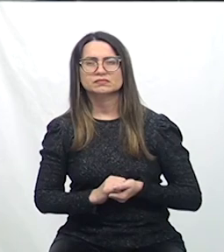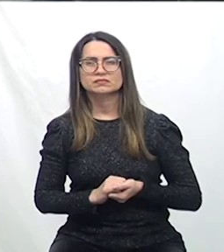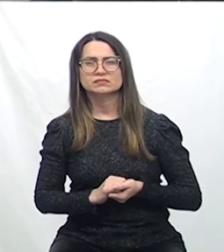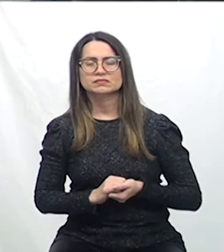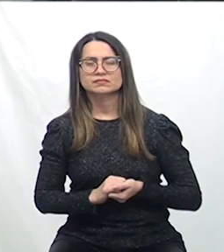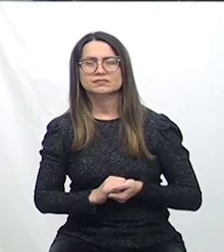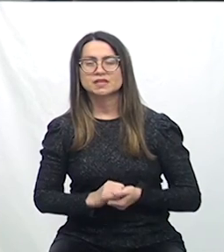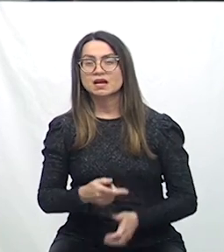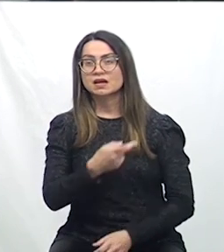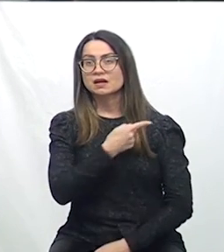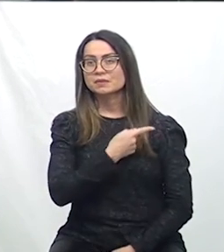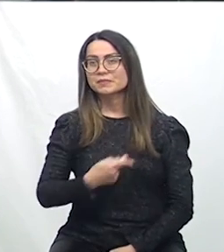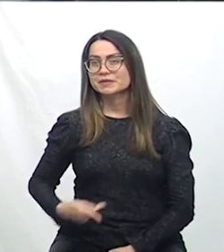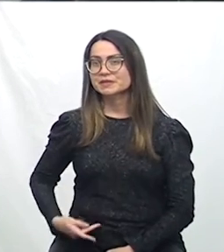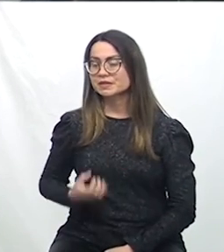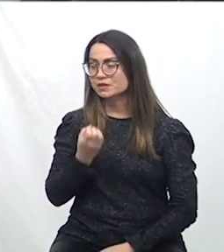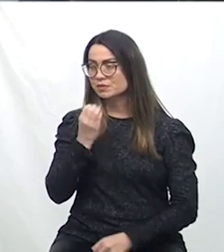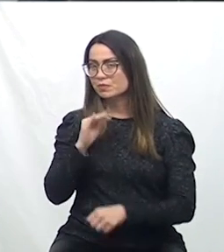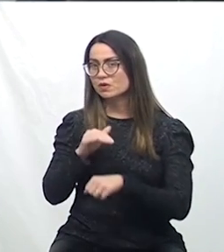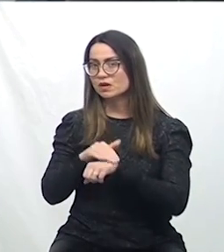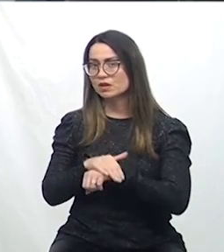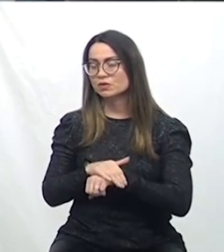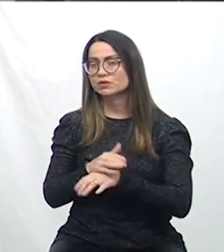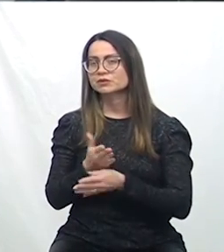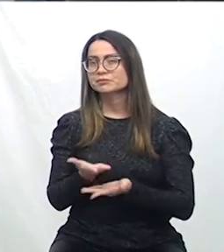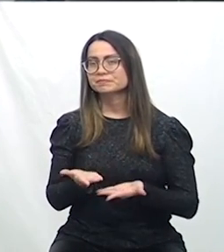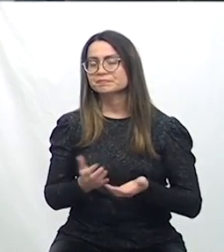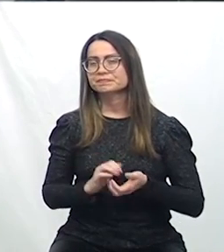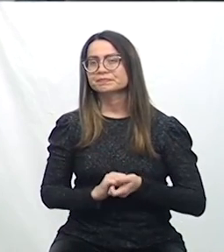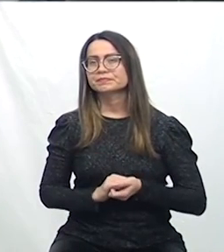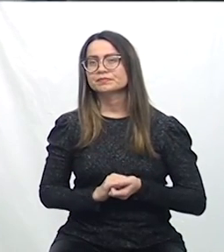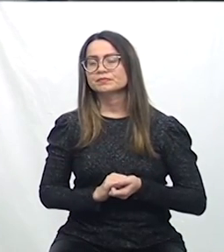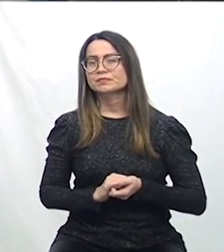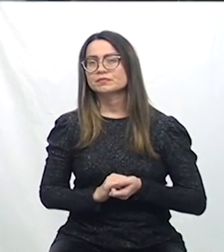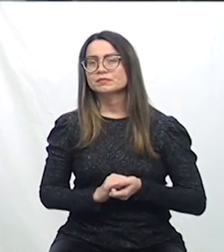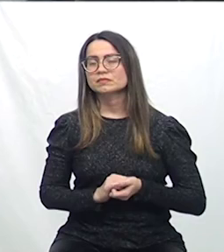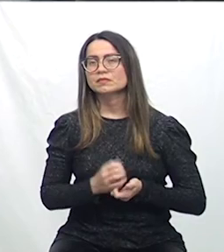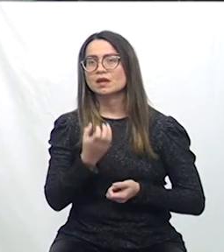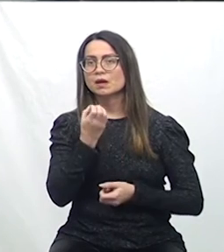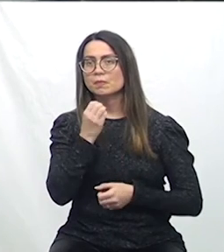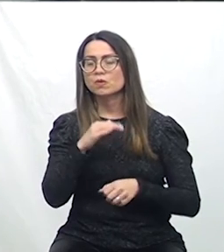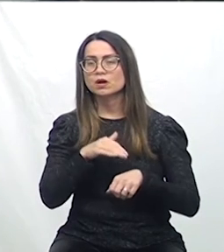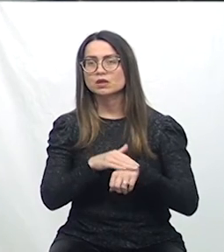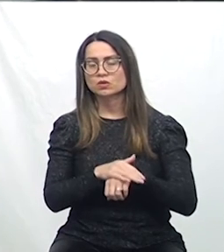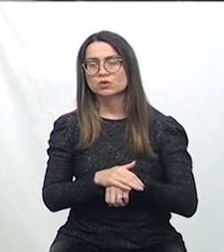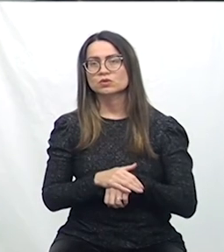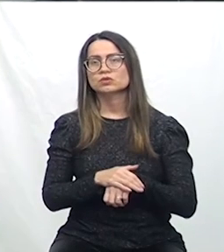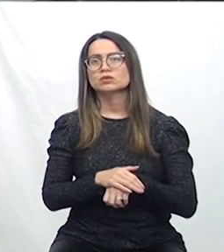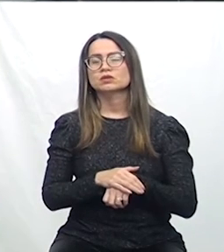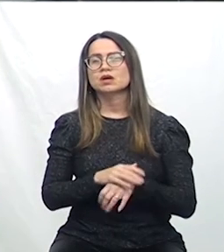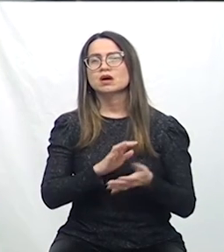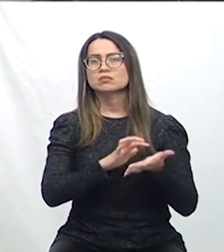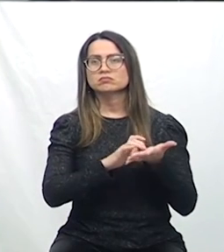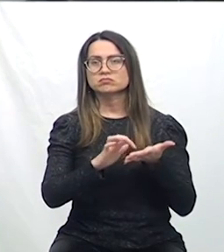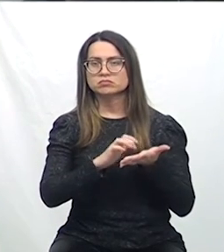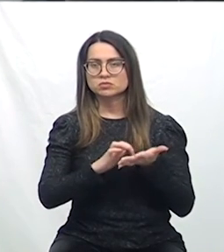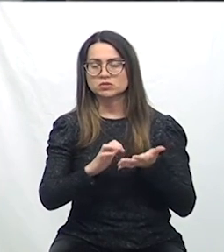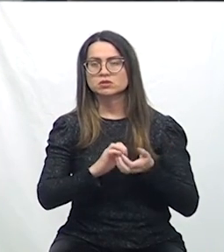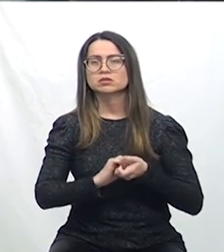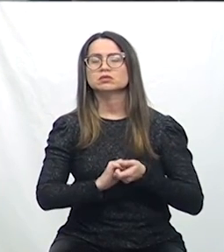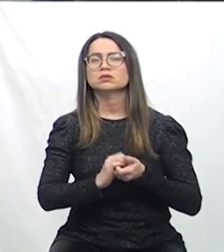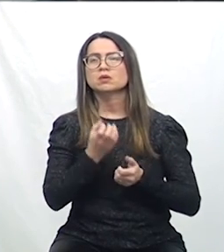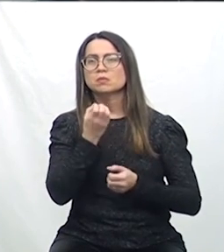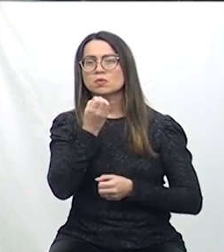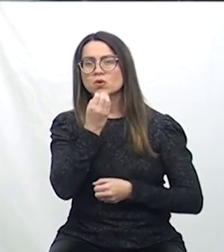Senhora presidente, muito boa noite. Boa noite ao Antônio Manuel, nosso secretário. Boa noite a